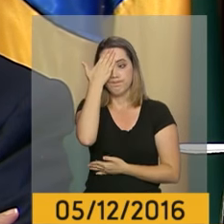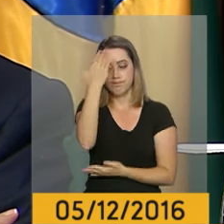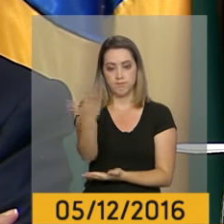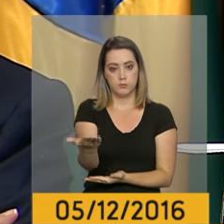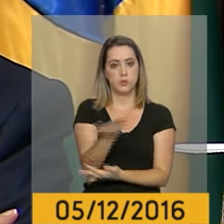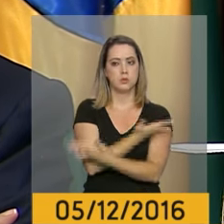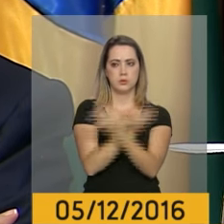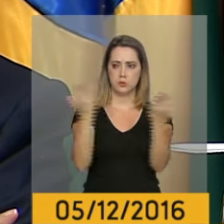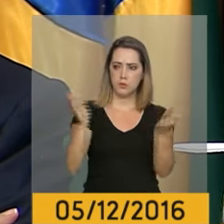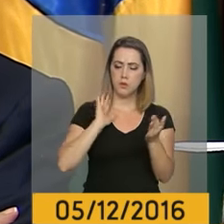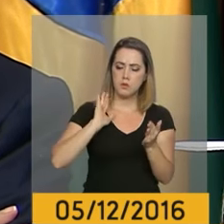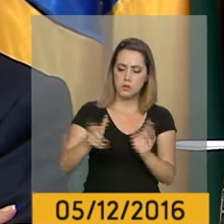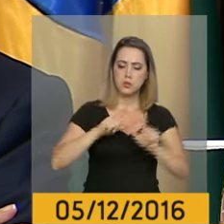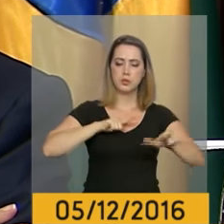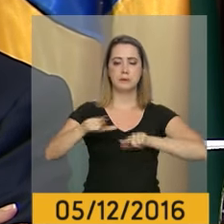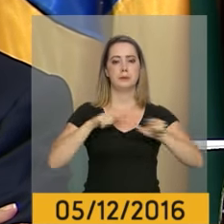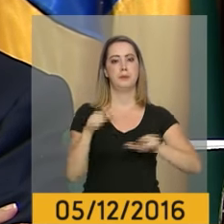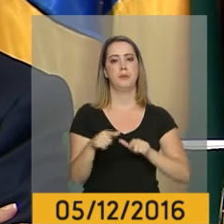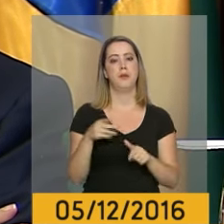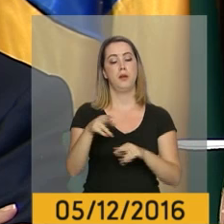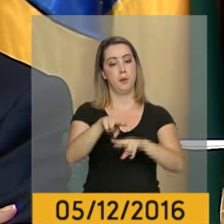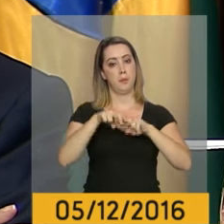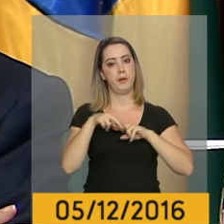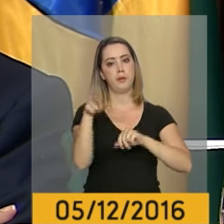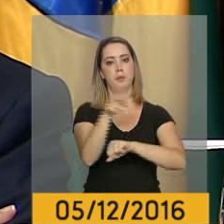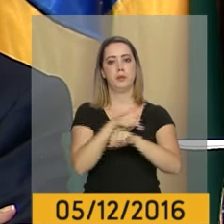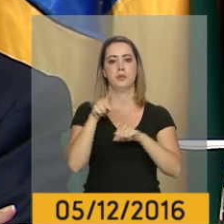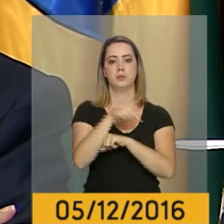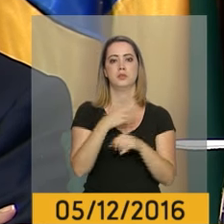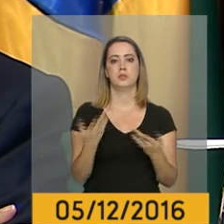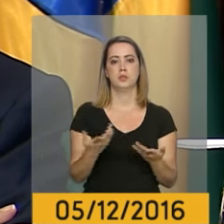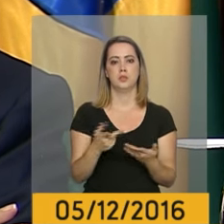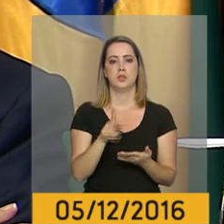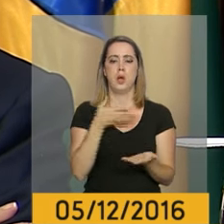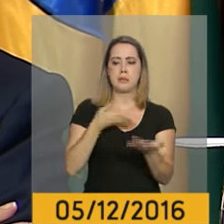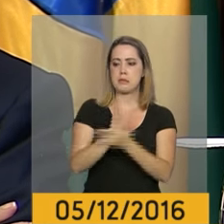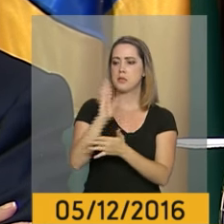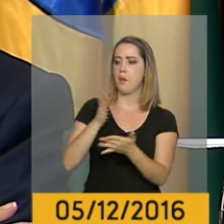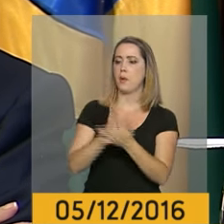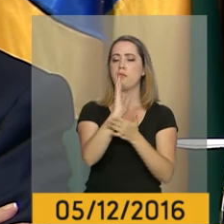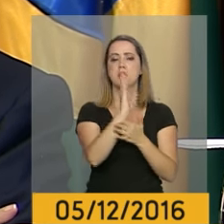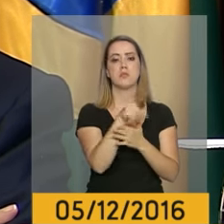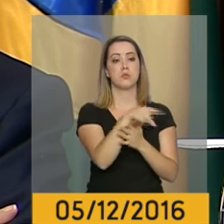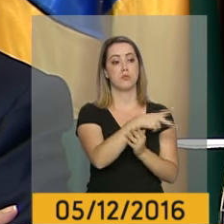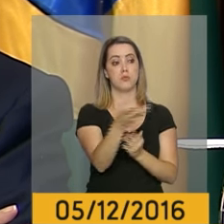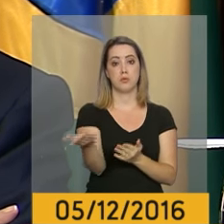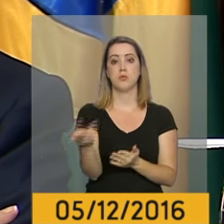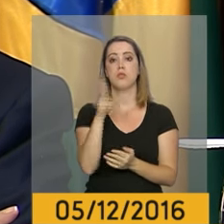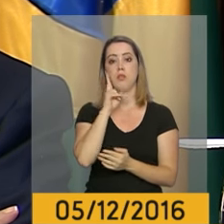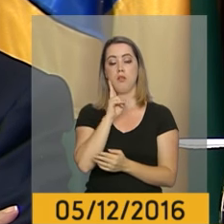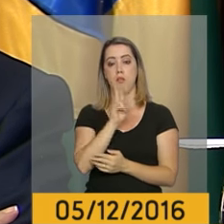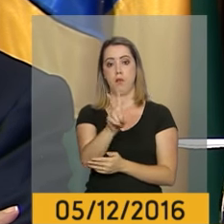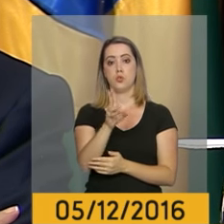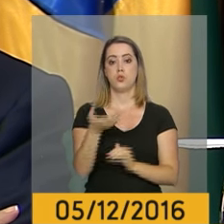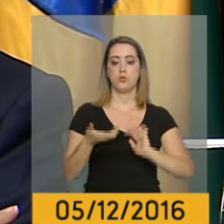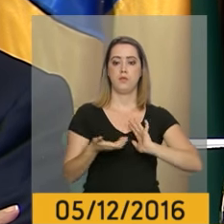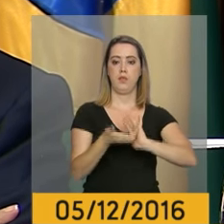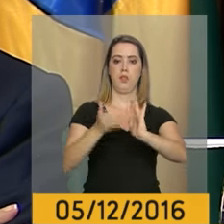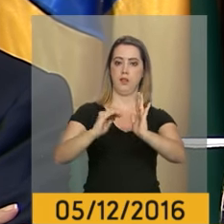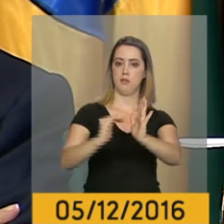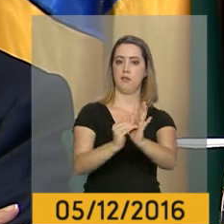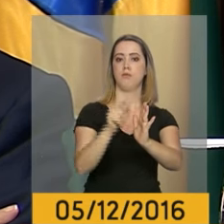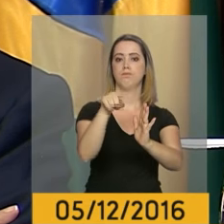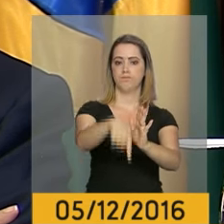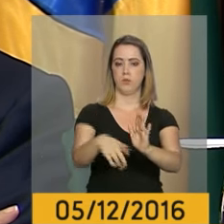os senhores têm feito pelo país, não digo nem pelo governo. As aprovações que têm se verificado na Câmara e no Senado dizem